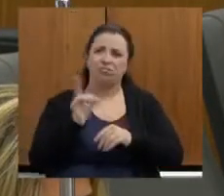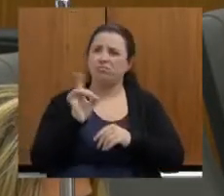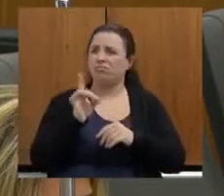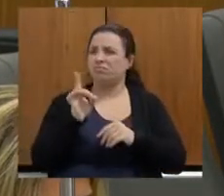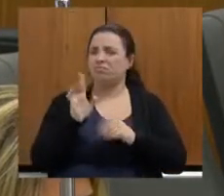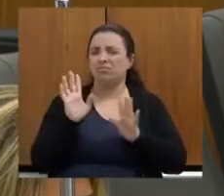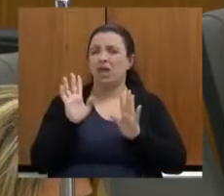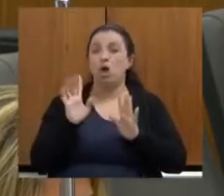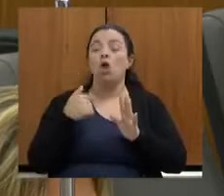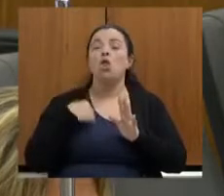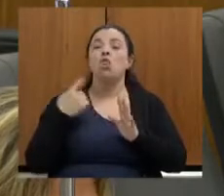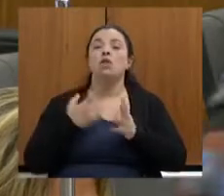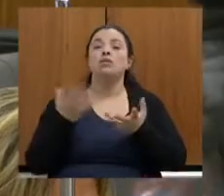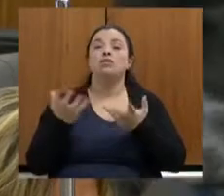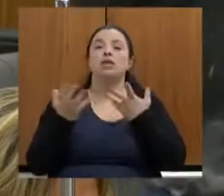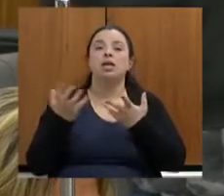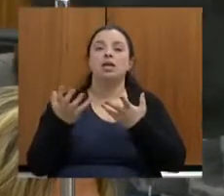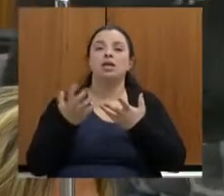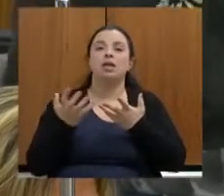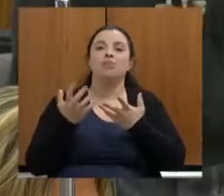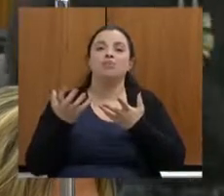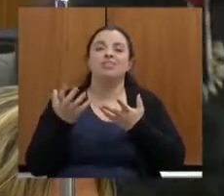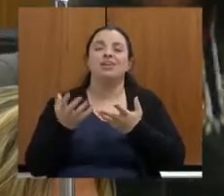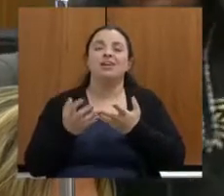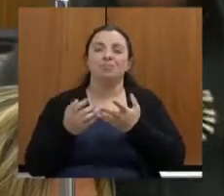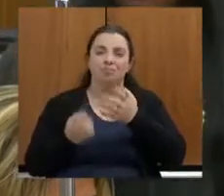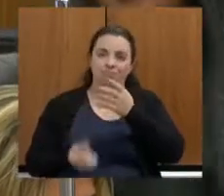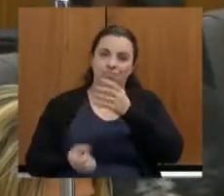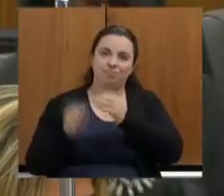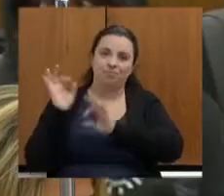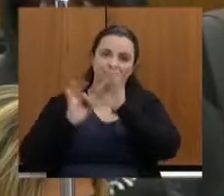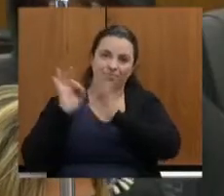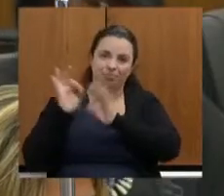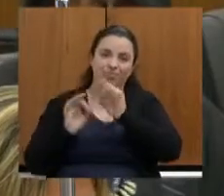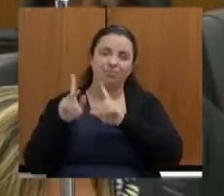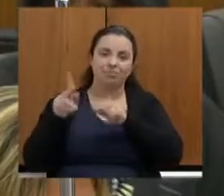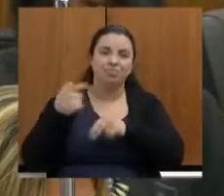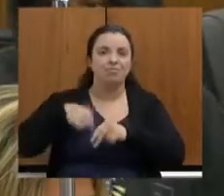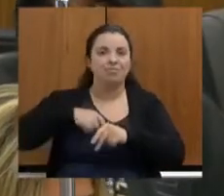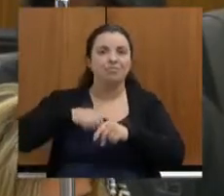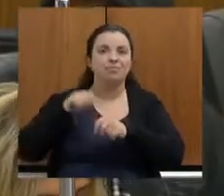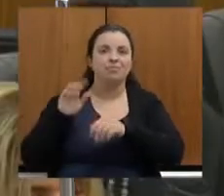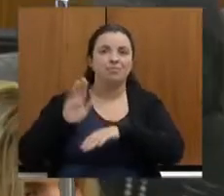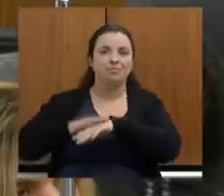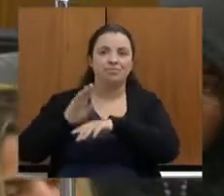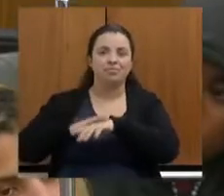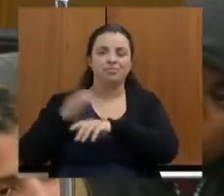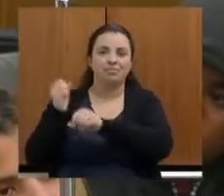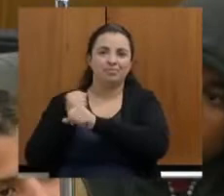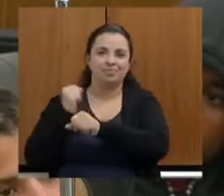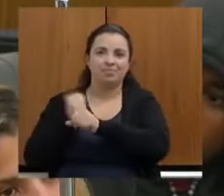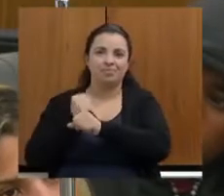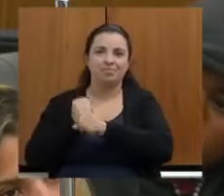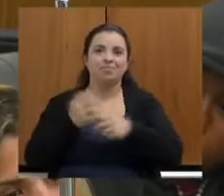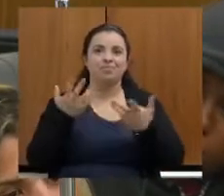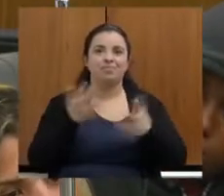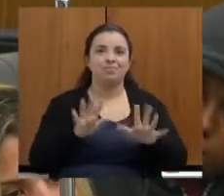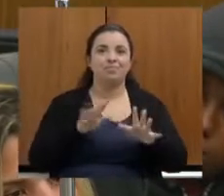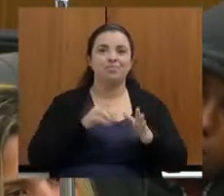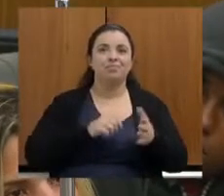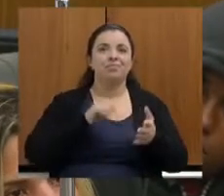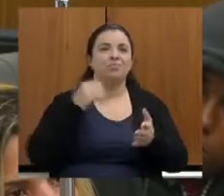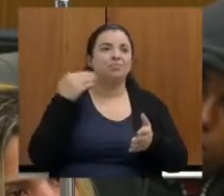não do jeito que eles não seu livro então nós pede encarecidamente que o juiz não assina do jeito que eles